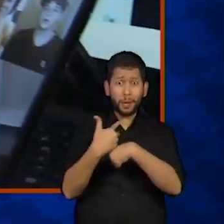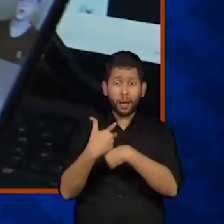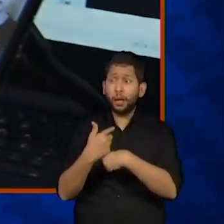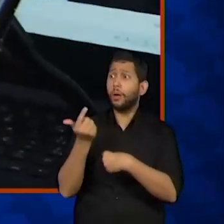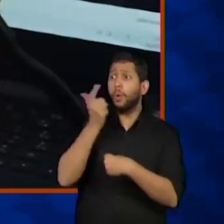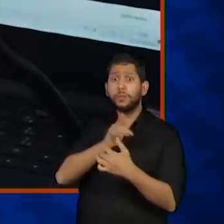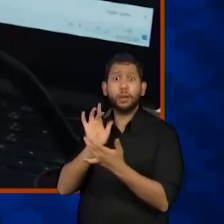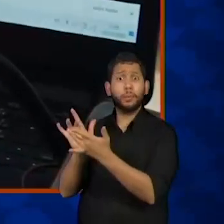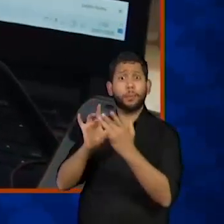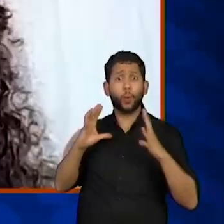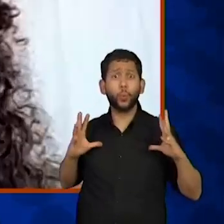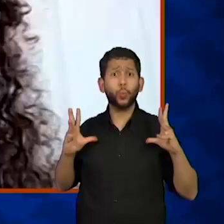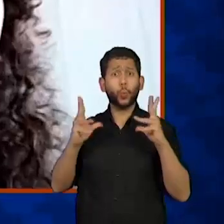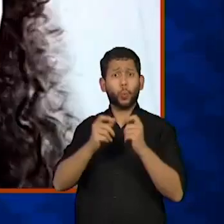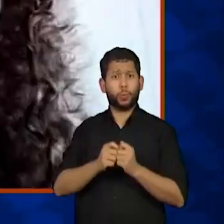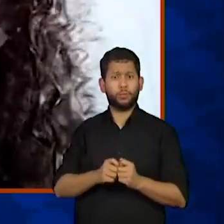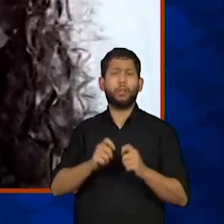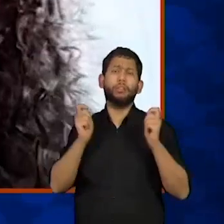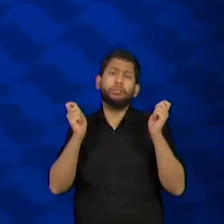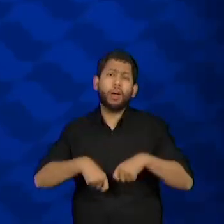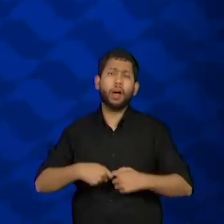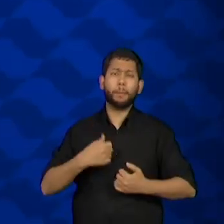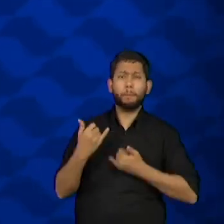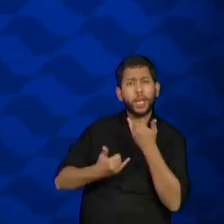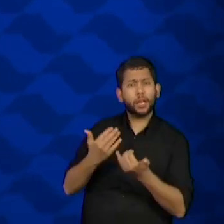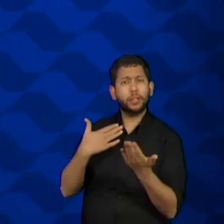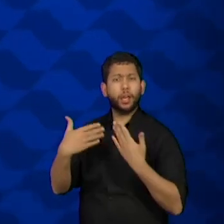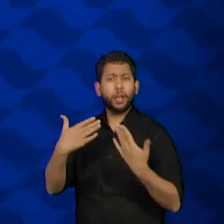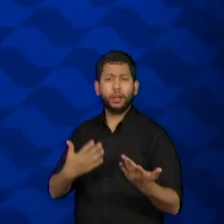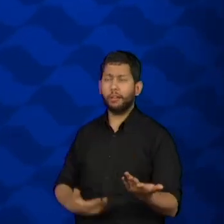muito legal. Estamos fazendo brincadeiras.